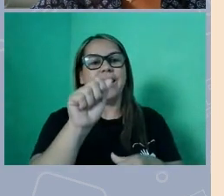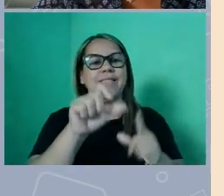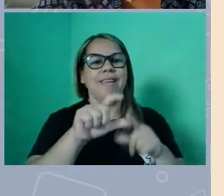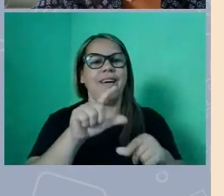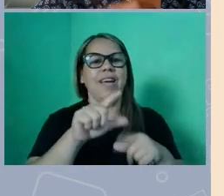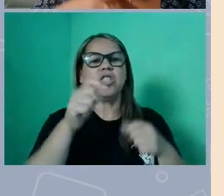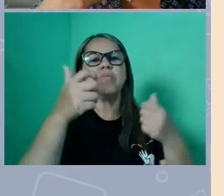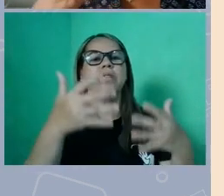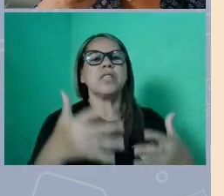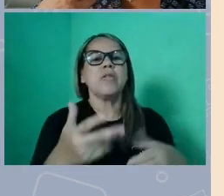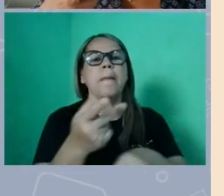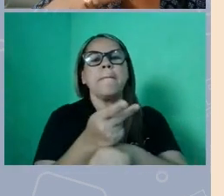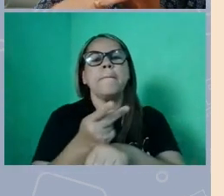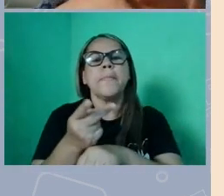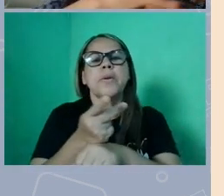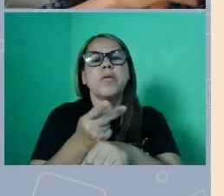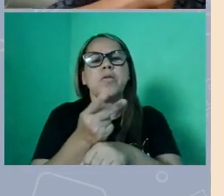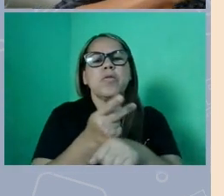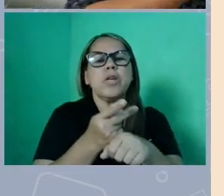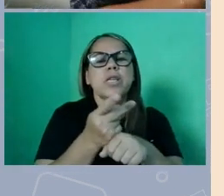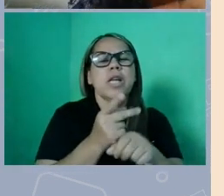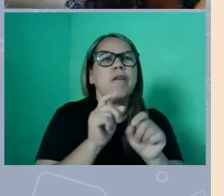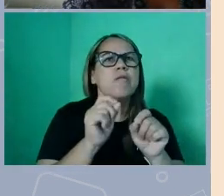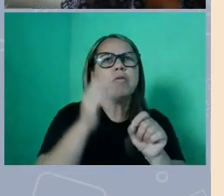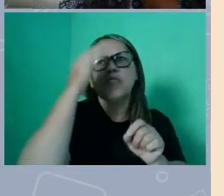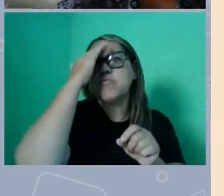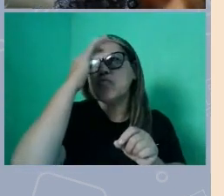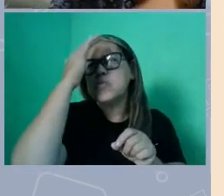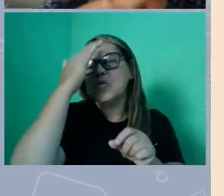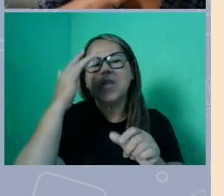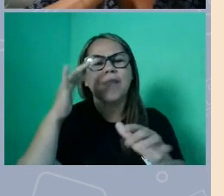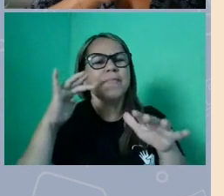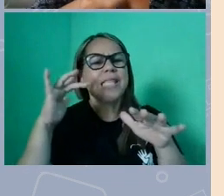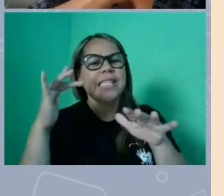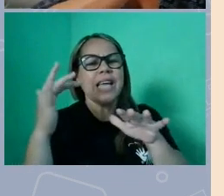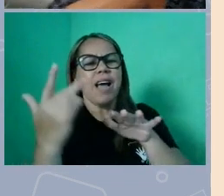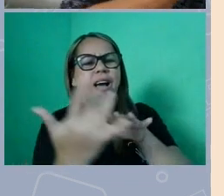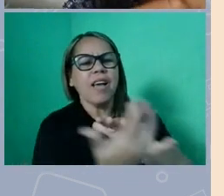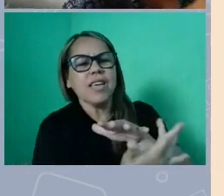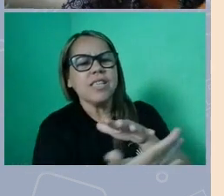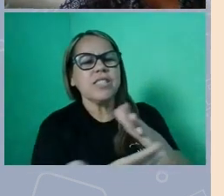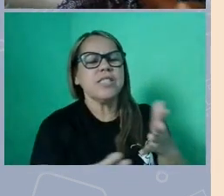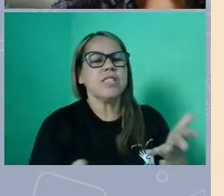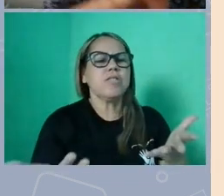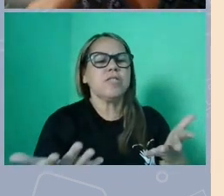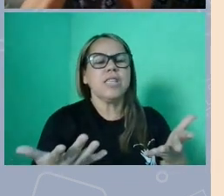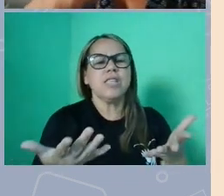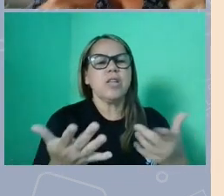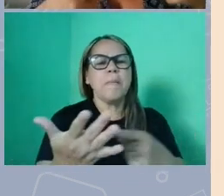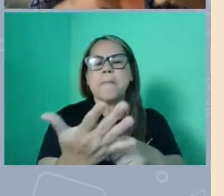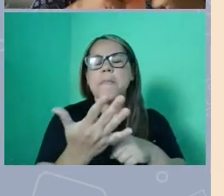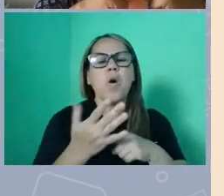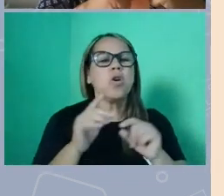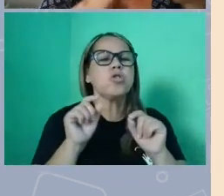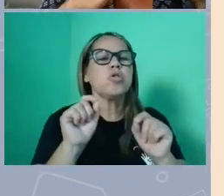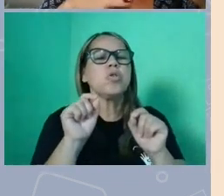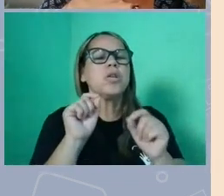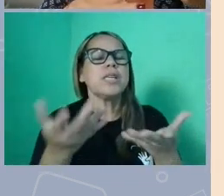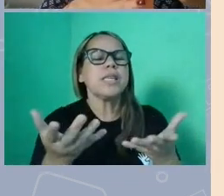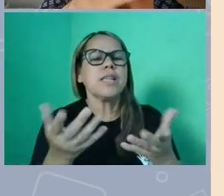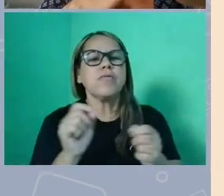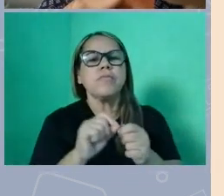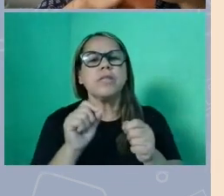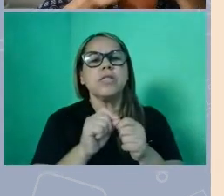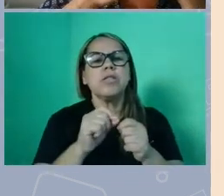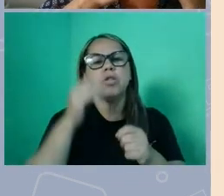busca uma construção né o que é essas redes sociais né o que é que elas trazem para a gente elas buscam a construção de